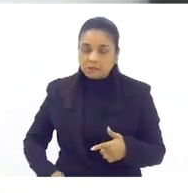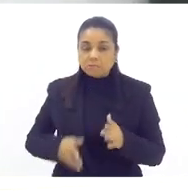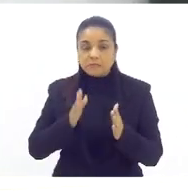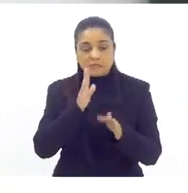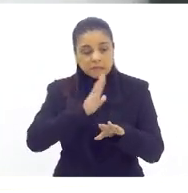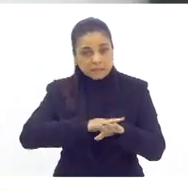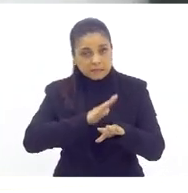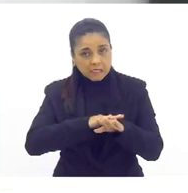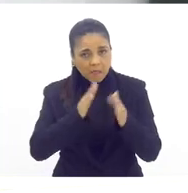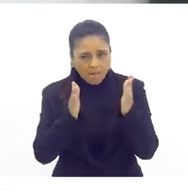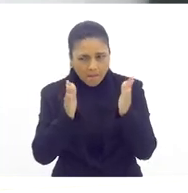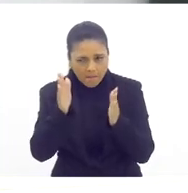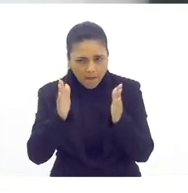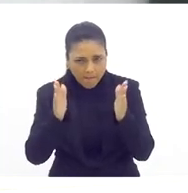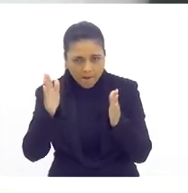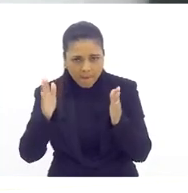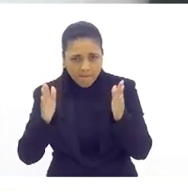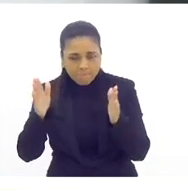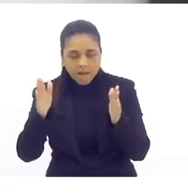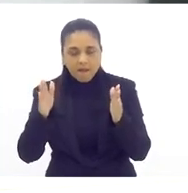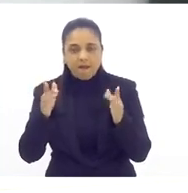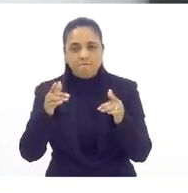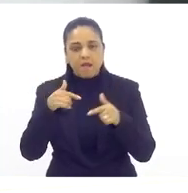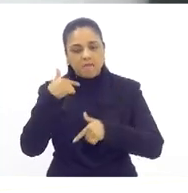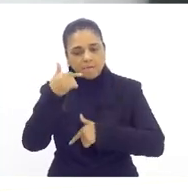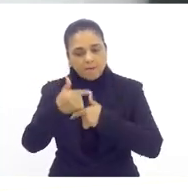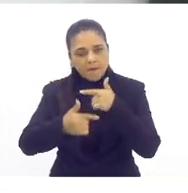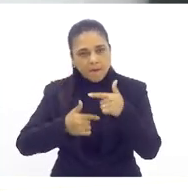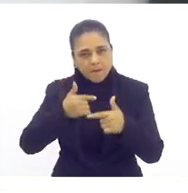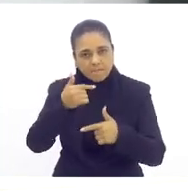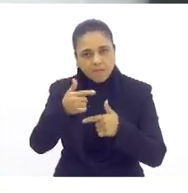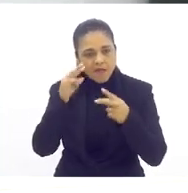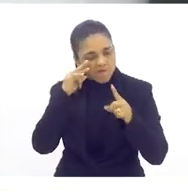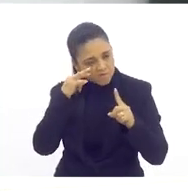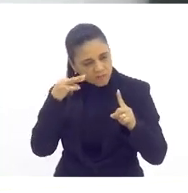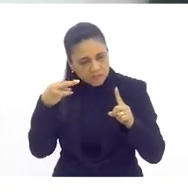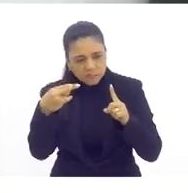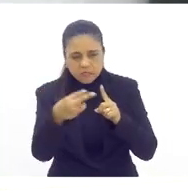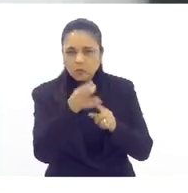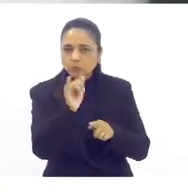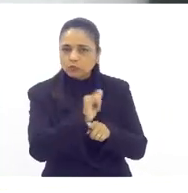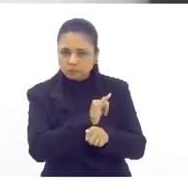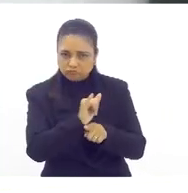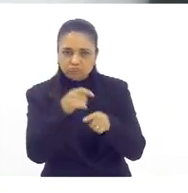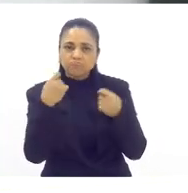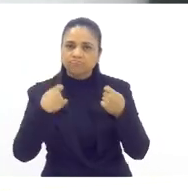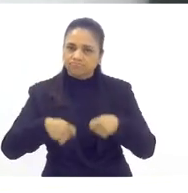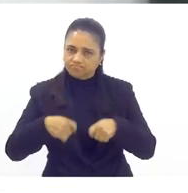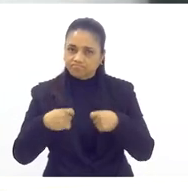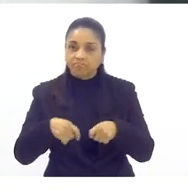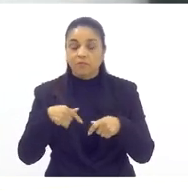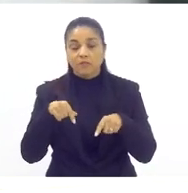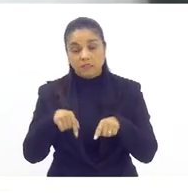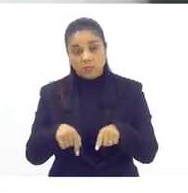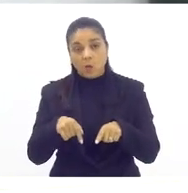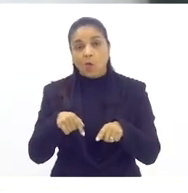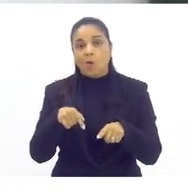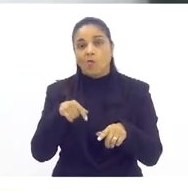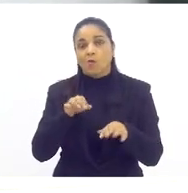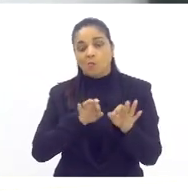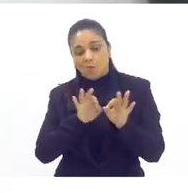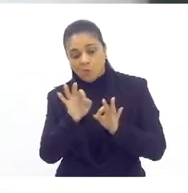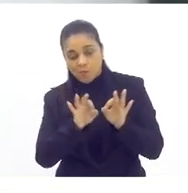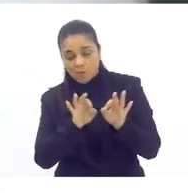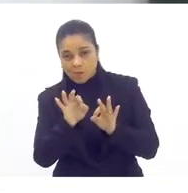tempo precisa de estabilidade precisa de visão estratégica a nossa rede precisa de um planejamento